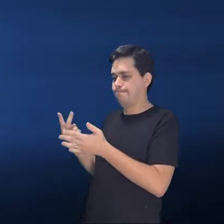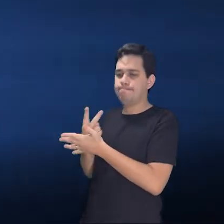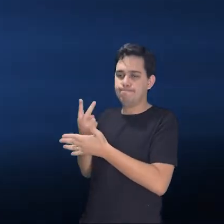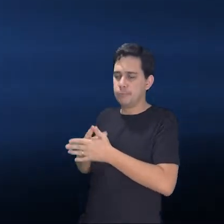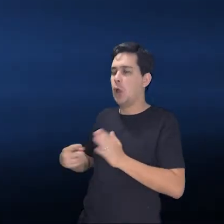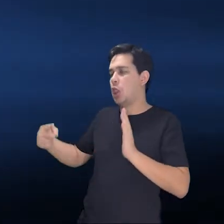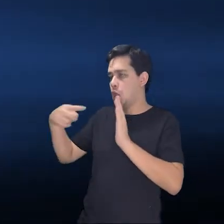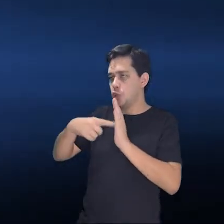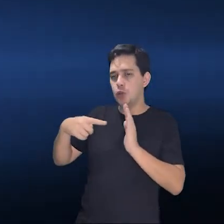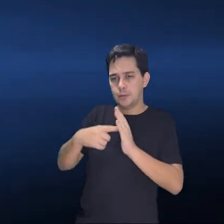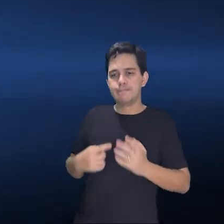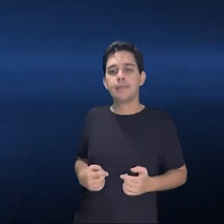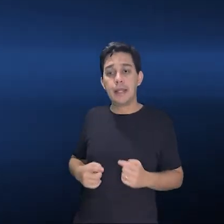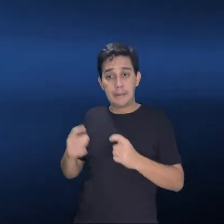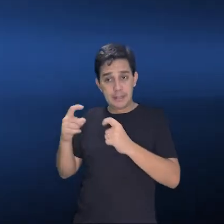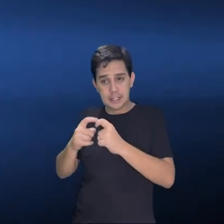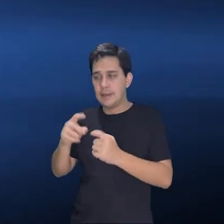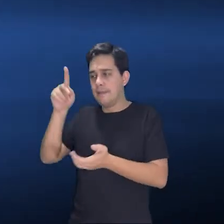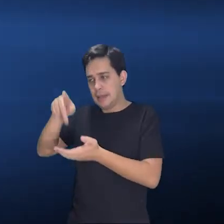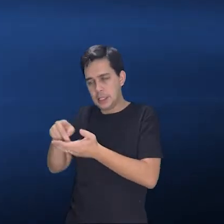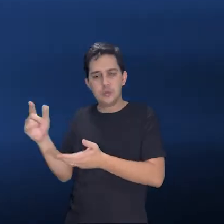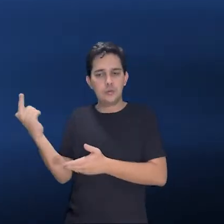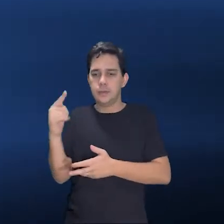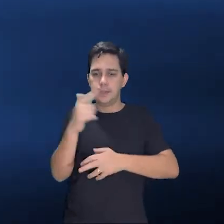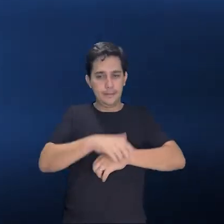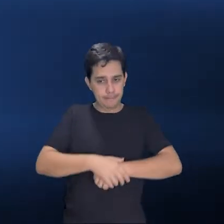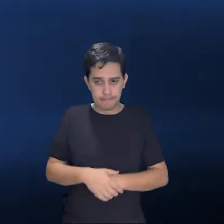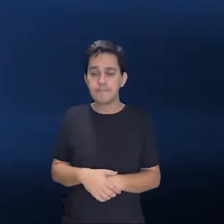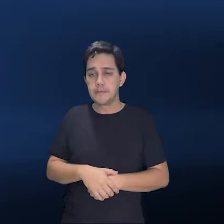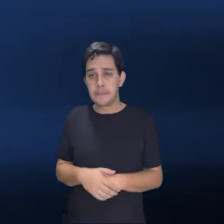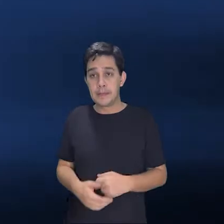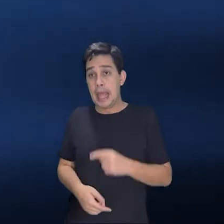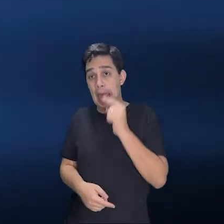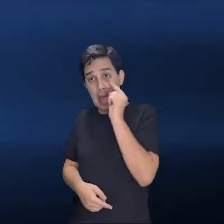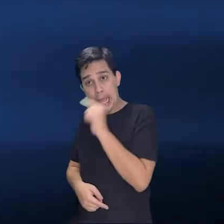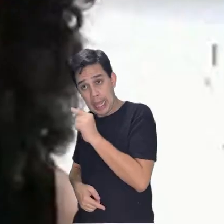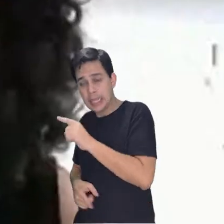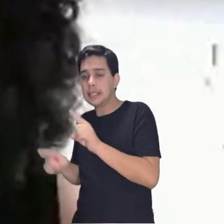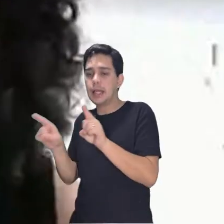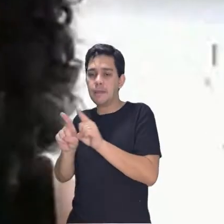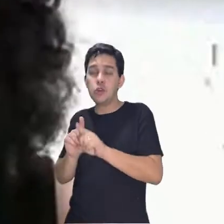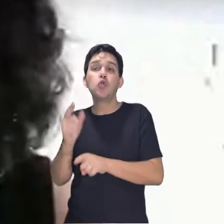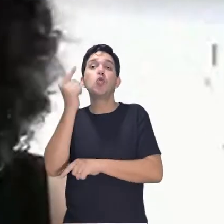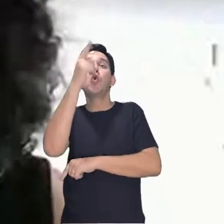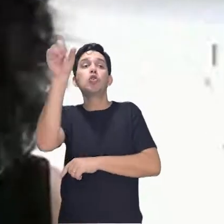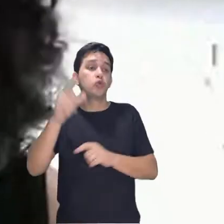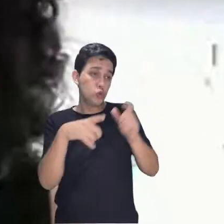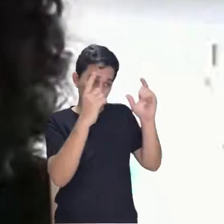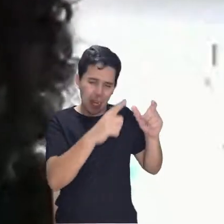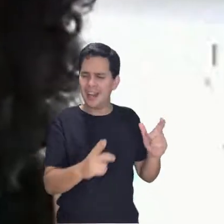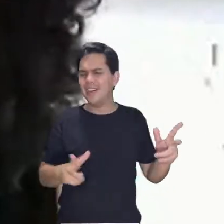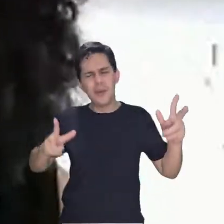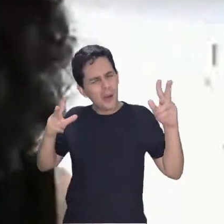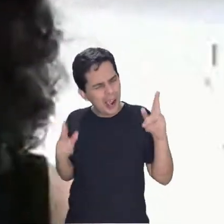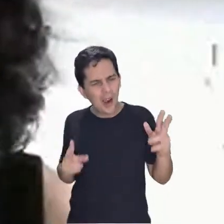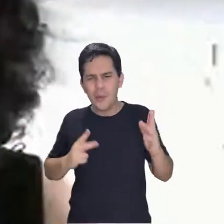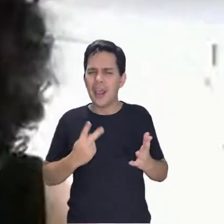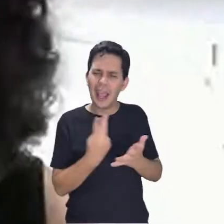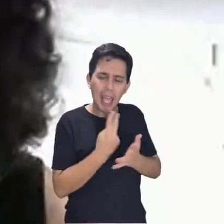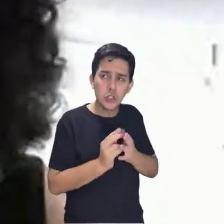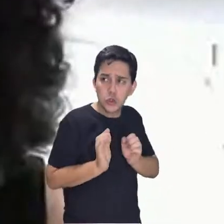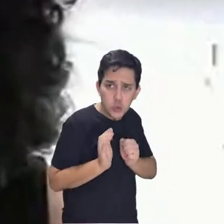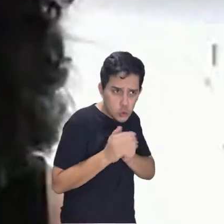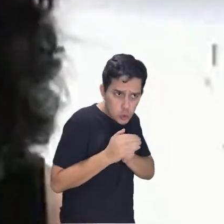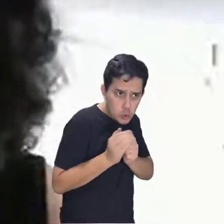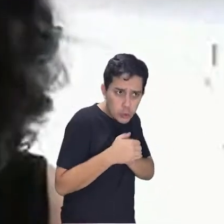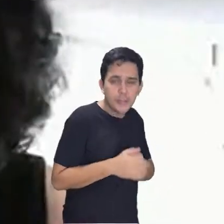Sobretudo porque a gente apurou que, de fato, ele já tinha feito isso em outros lugares. Exercício irregular de medicina, justamente por ele não